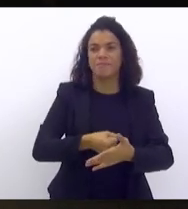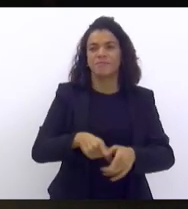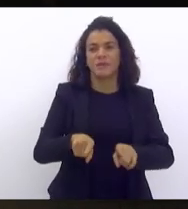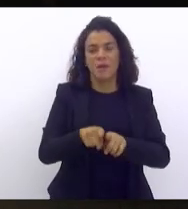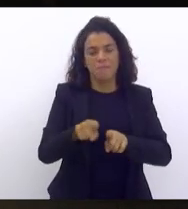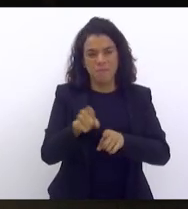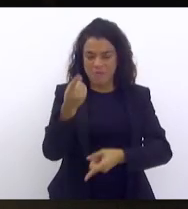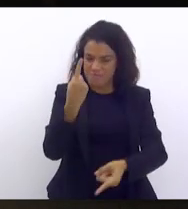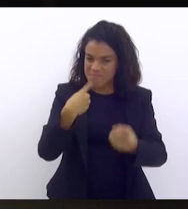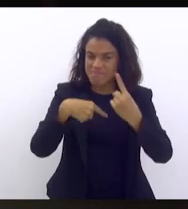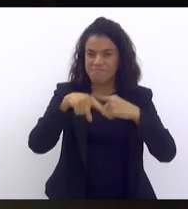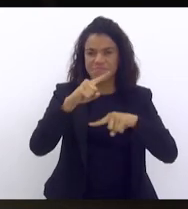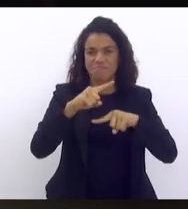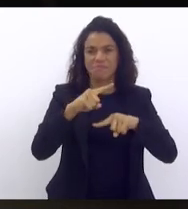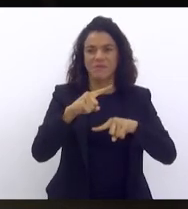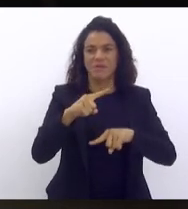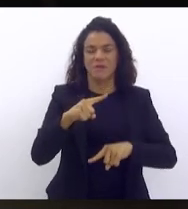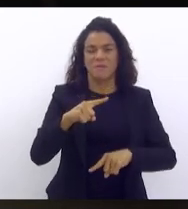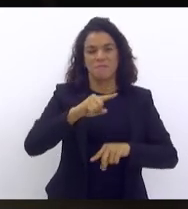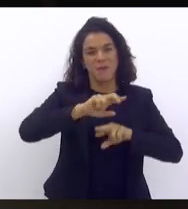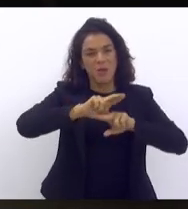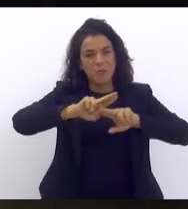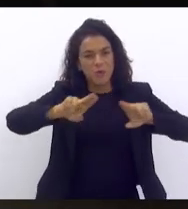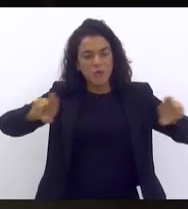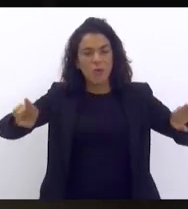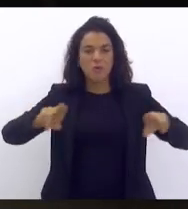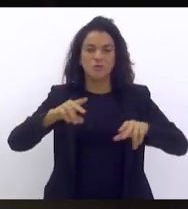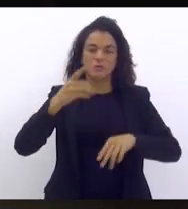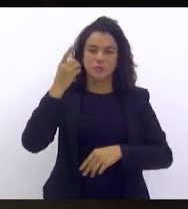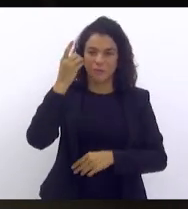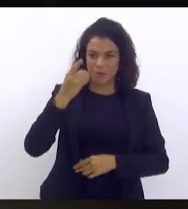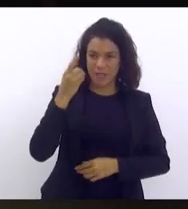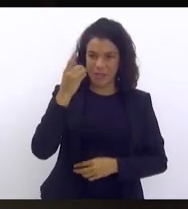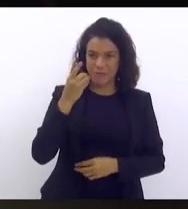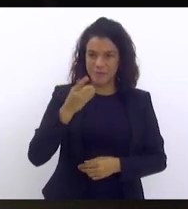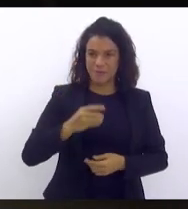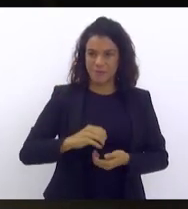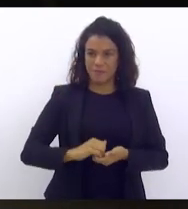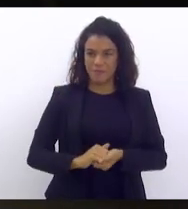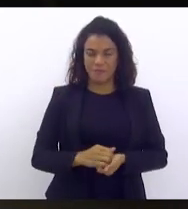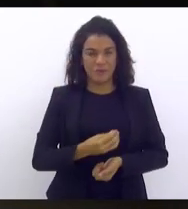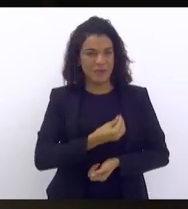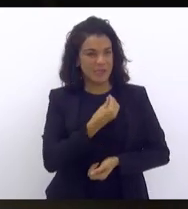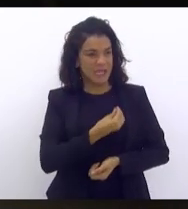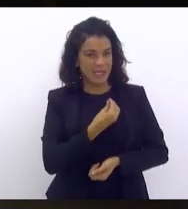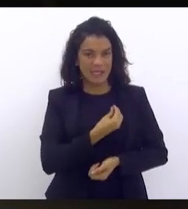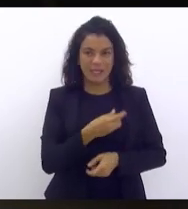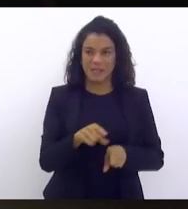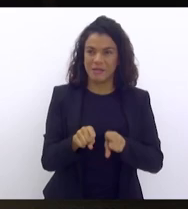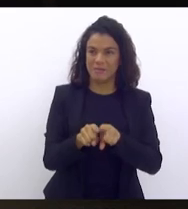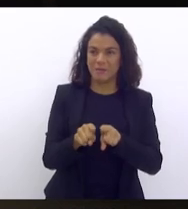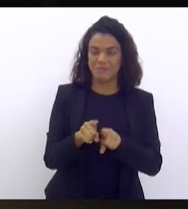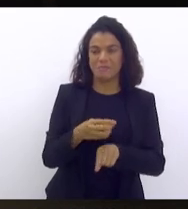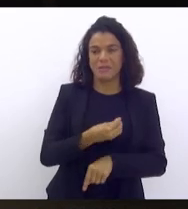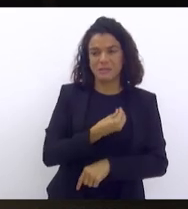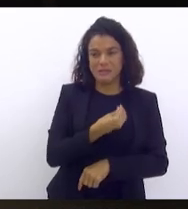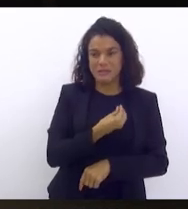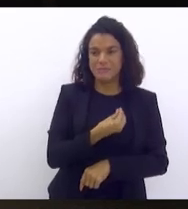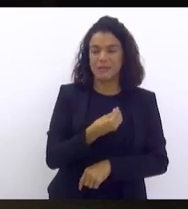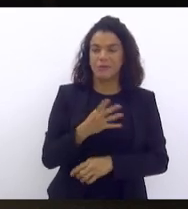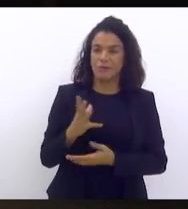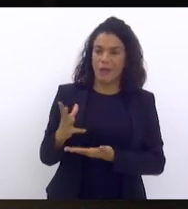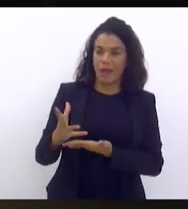também, pelo Sandro, pelo Bacelar, pelo Berriel, pelo nobre guerreiro que já está aqui dentro também participando da Câmara do